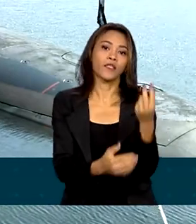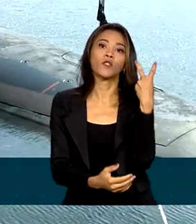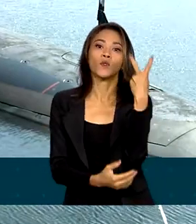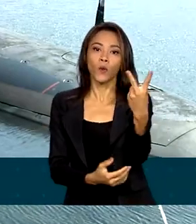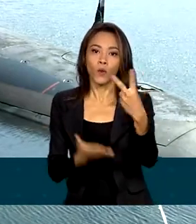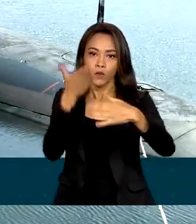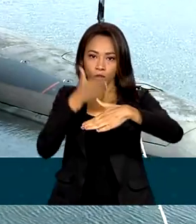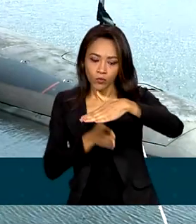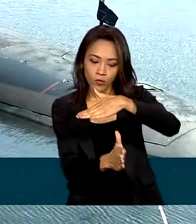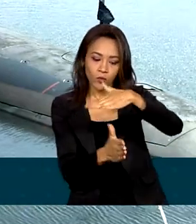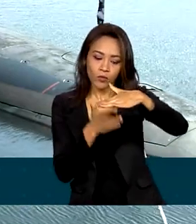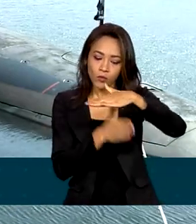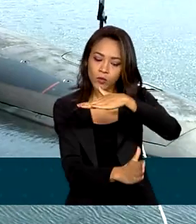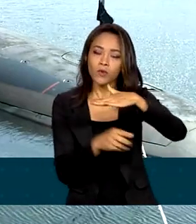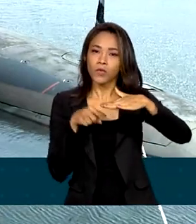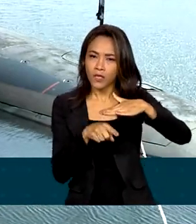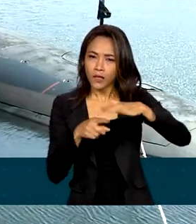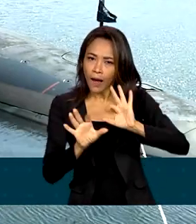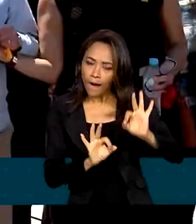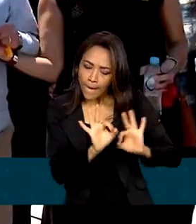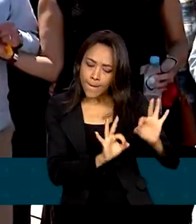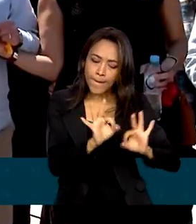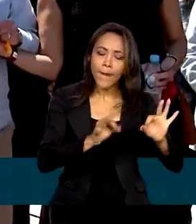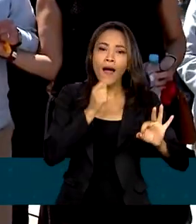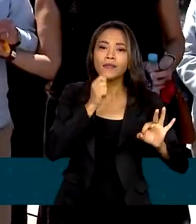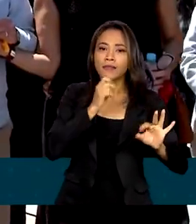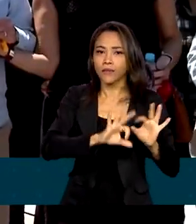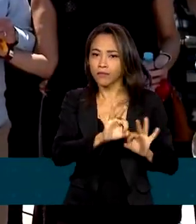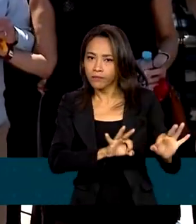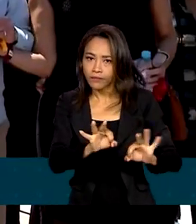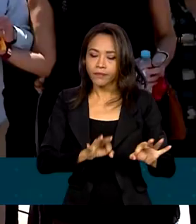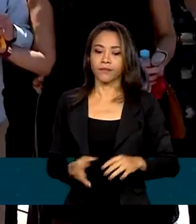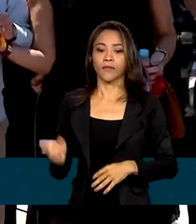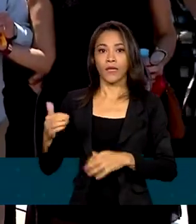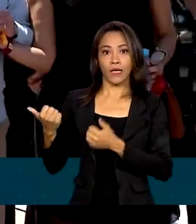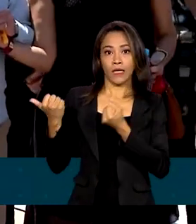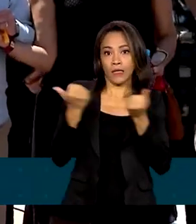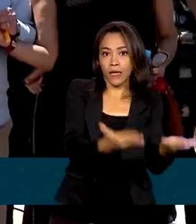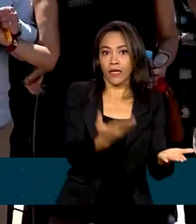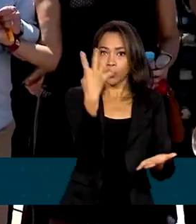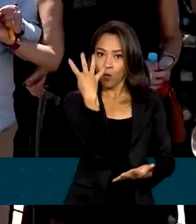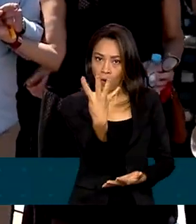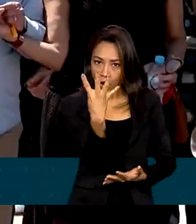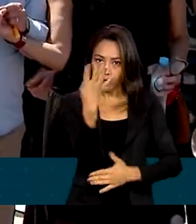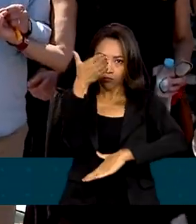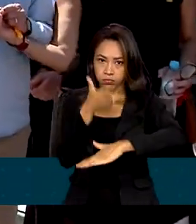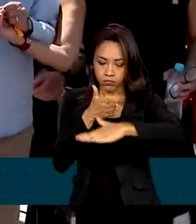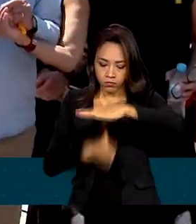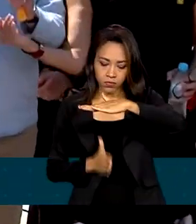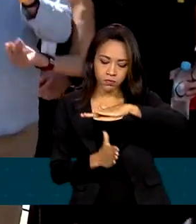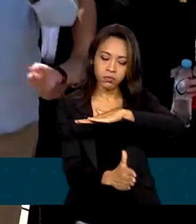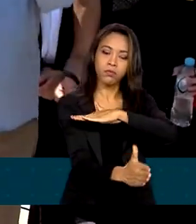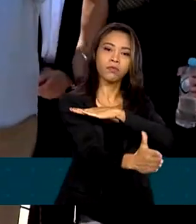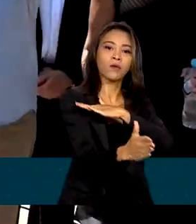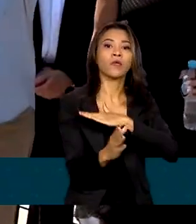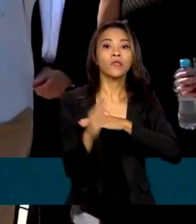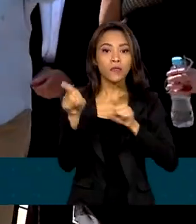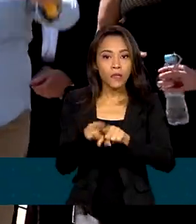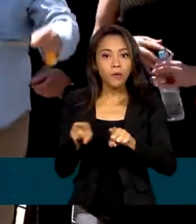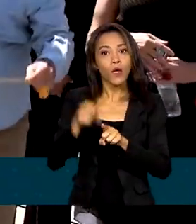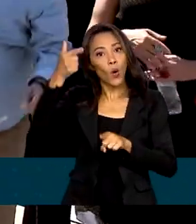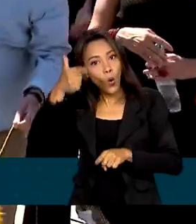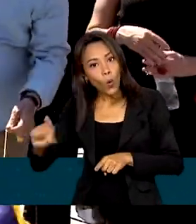que estão em diferentes fases de desenvolvimento. Depois da entrega dos quatro submarinos, está prevista a construção do